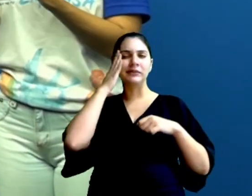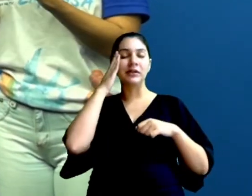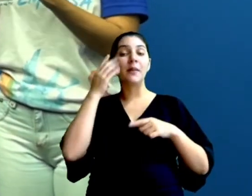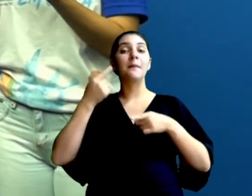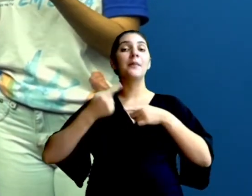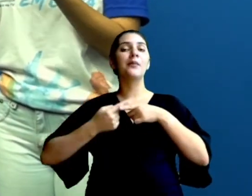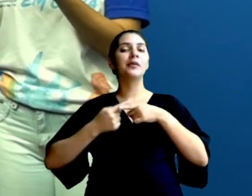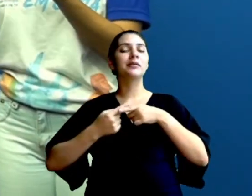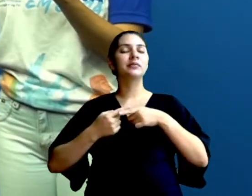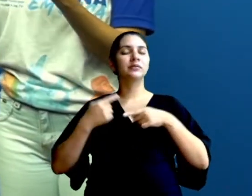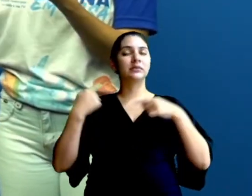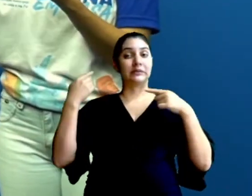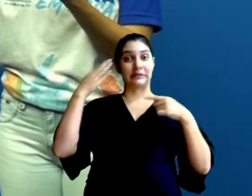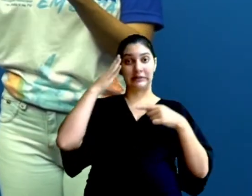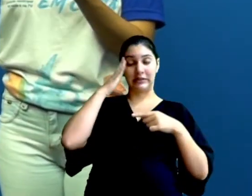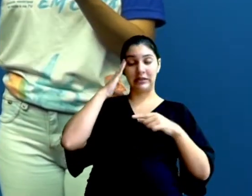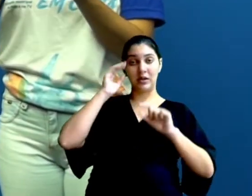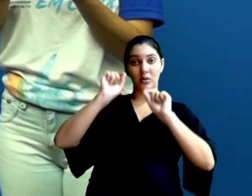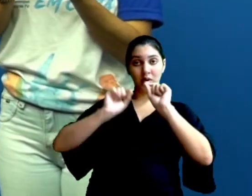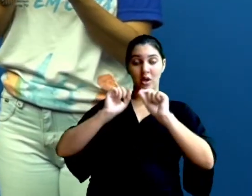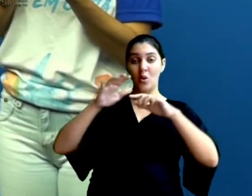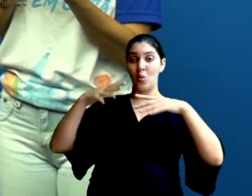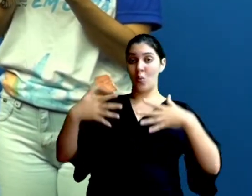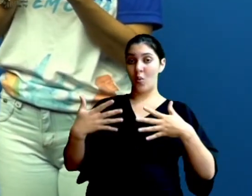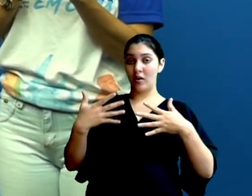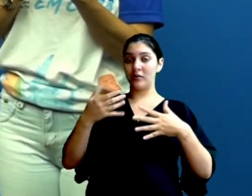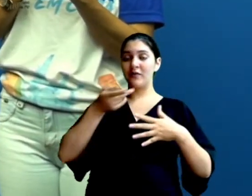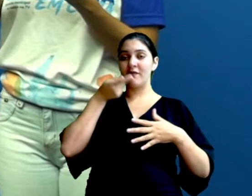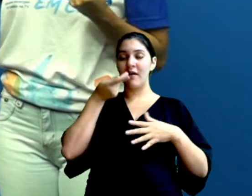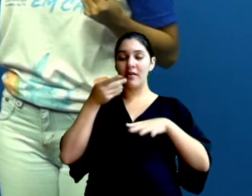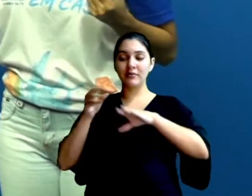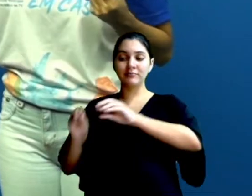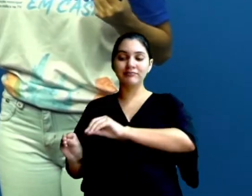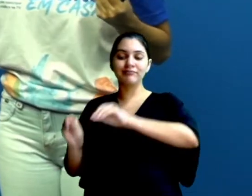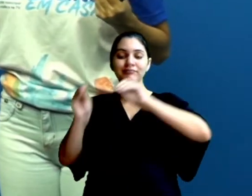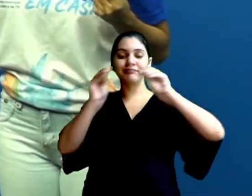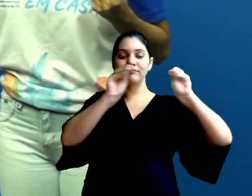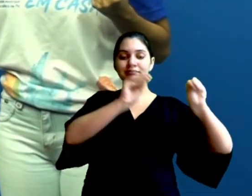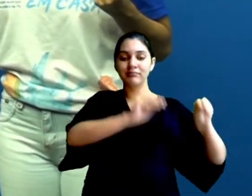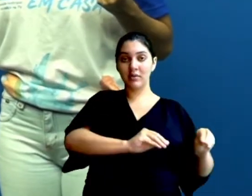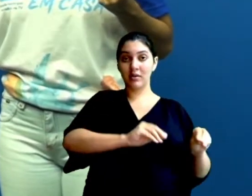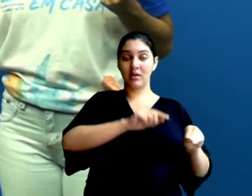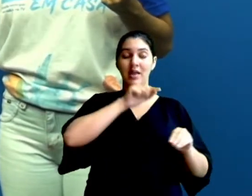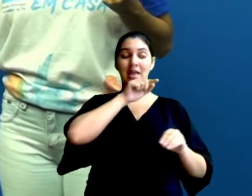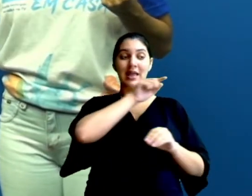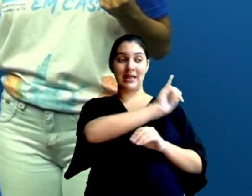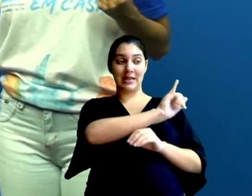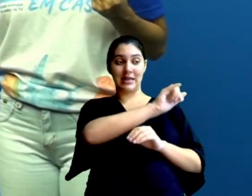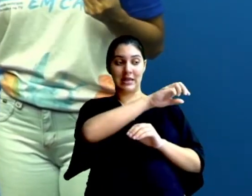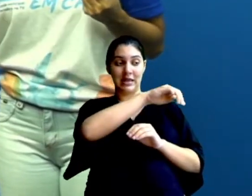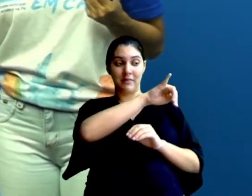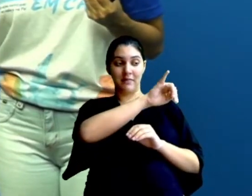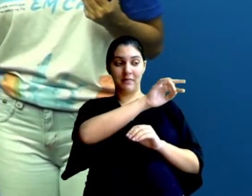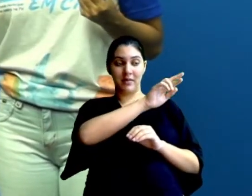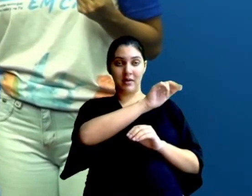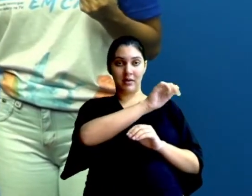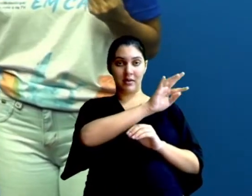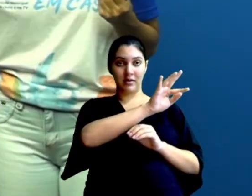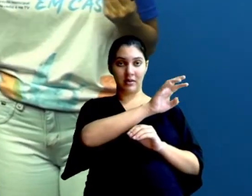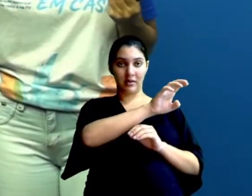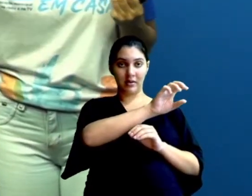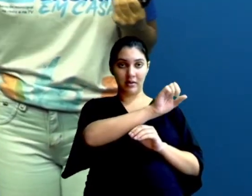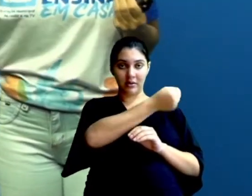compreender que quando estivermos falando de deslocamentos, os imigrantes e os emigrantes